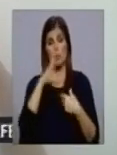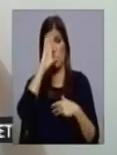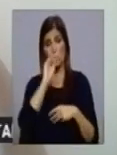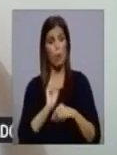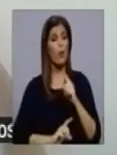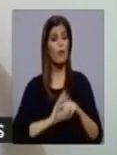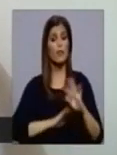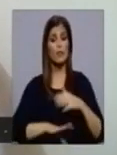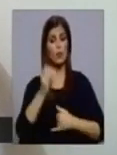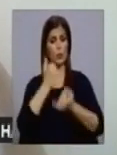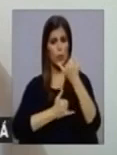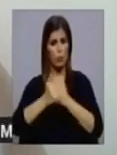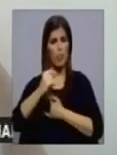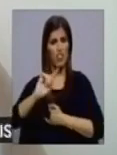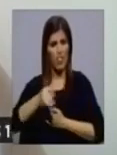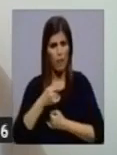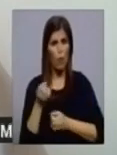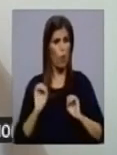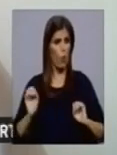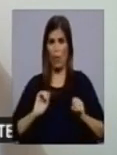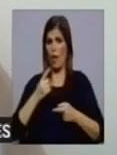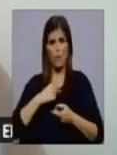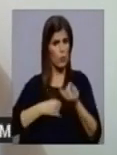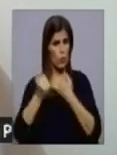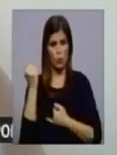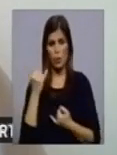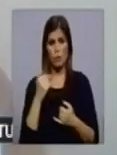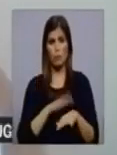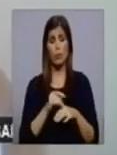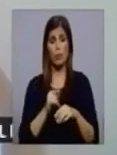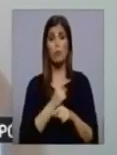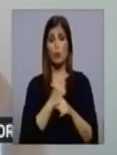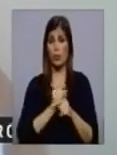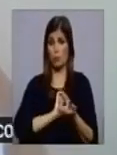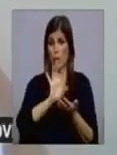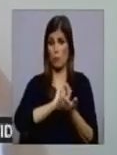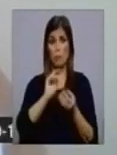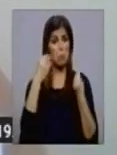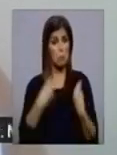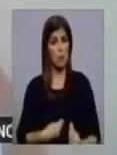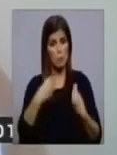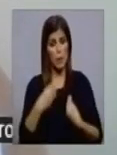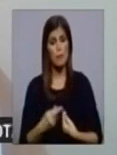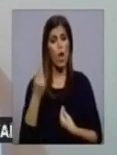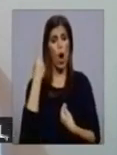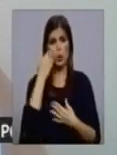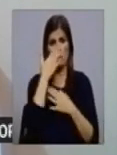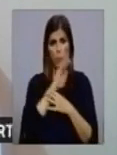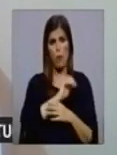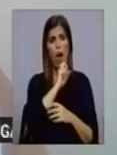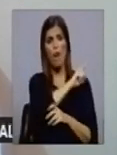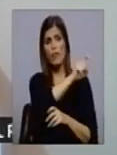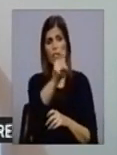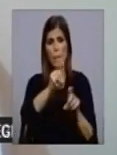devem substituir, se não devem substituir, atendendo a que aquilo que enviaram está correto. Ontem, por exemplo, foram notificadas empresas